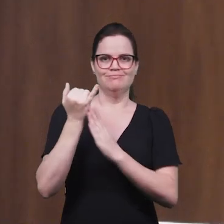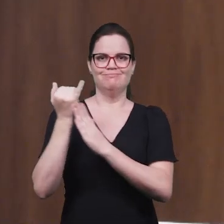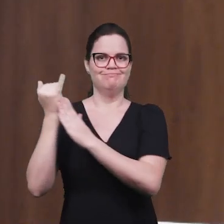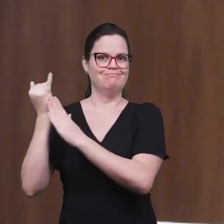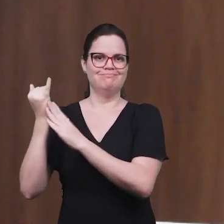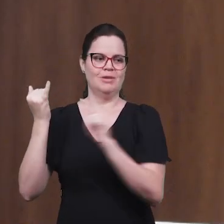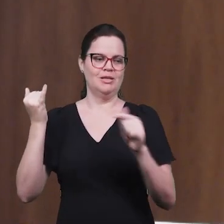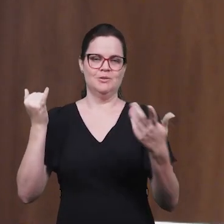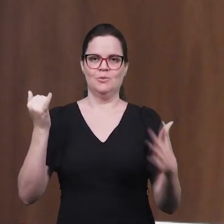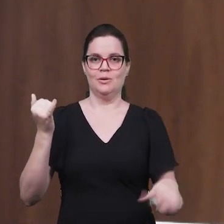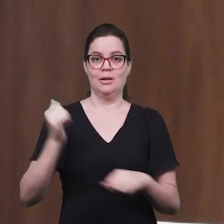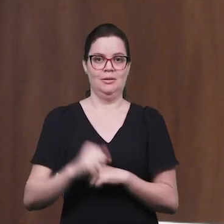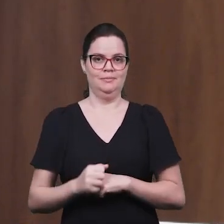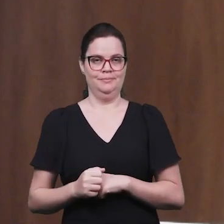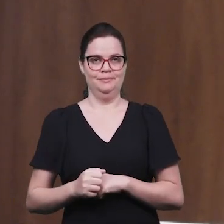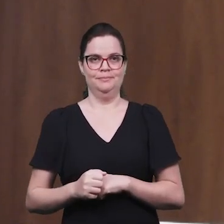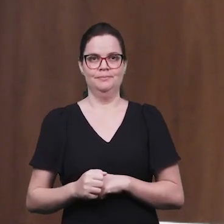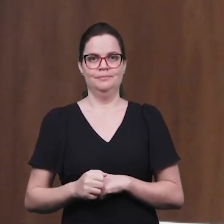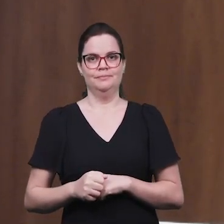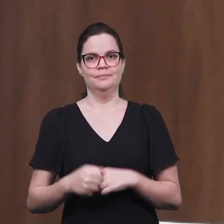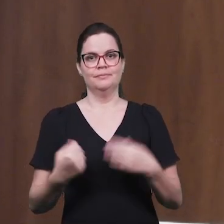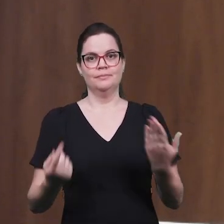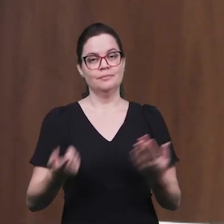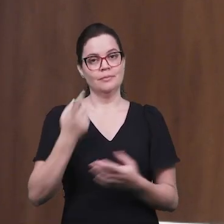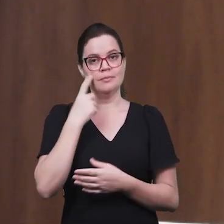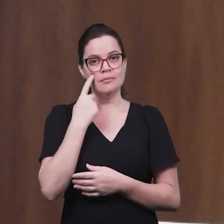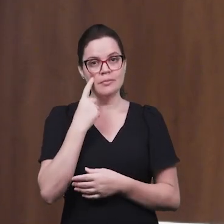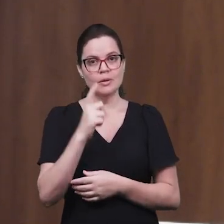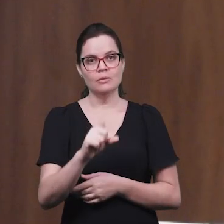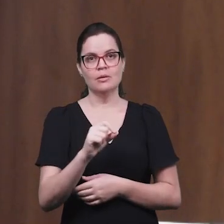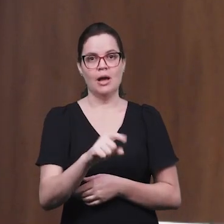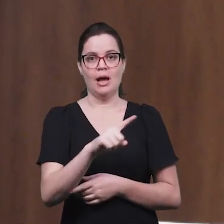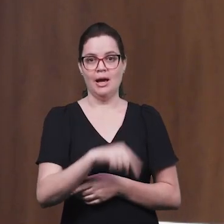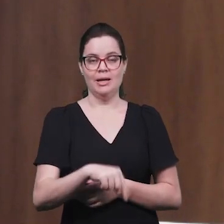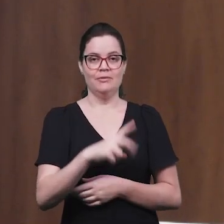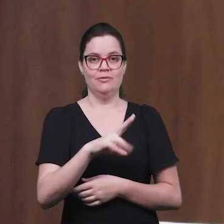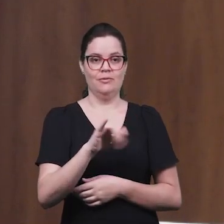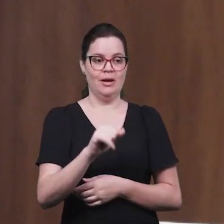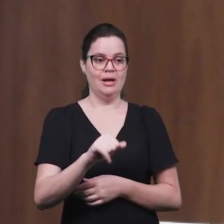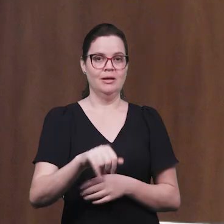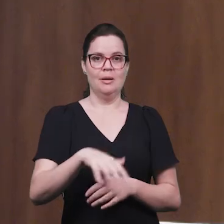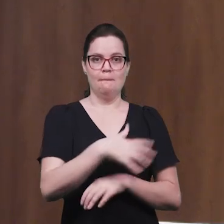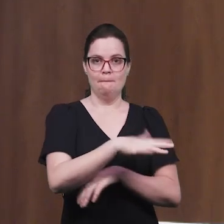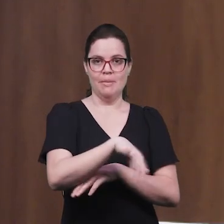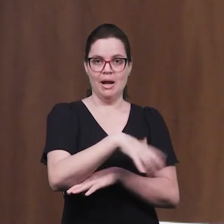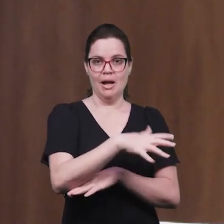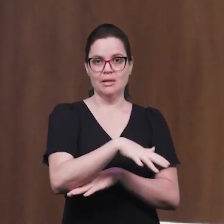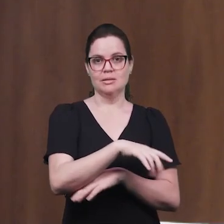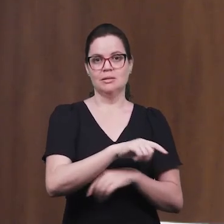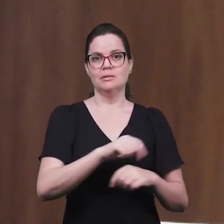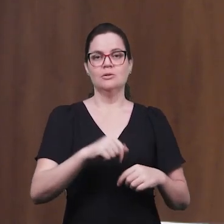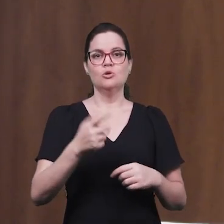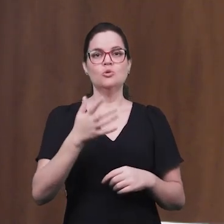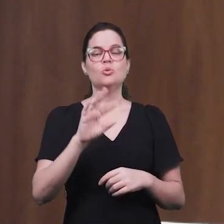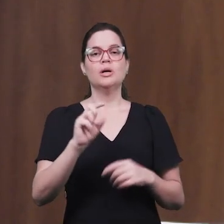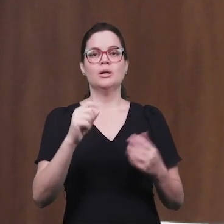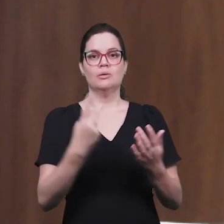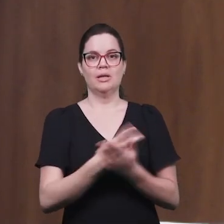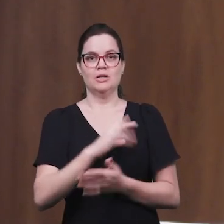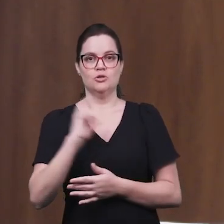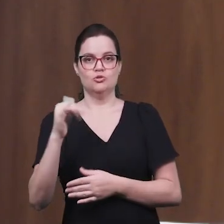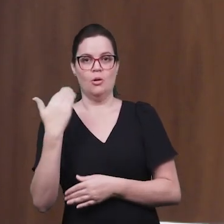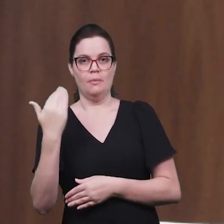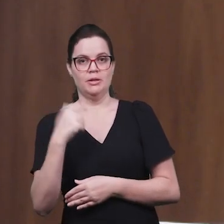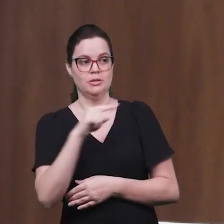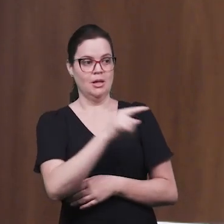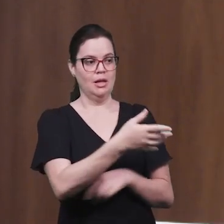e da sua palavra. João precisava tirar as pessoas desses lugares para o deserto. Nós não estamos aqui falando que isso é ruim ou